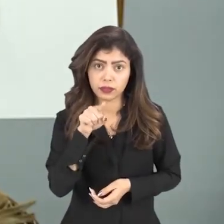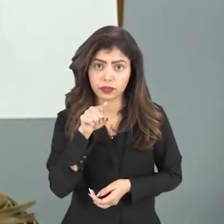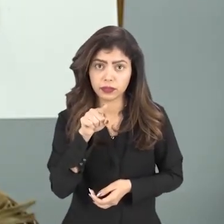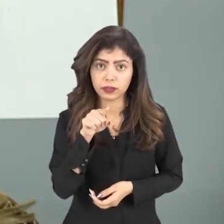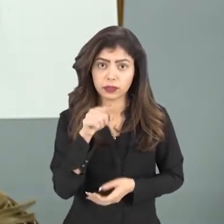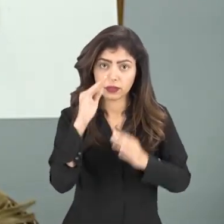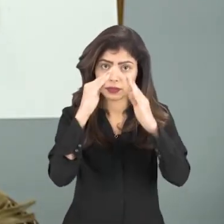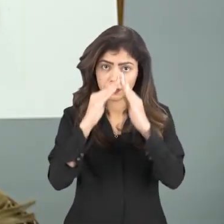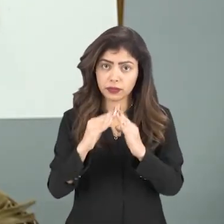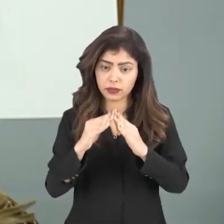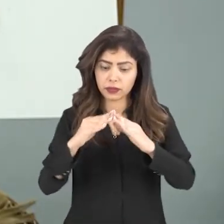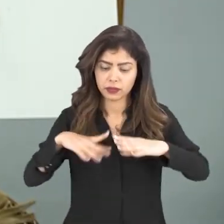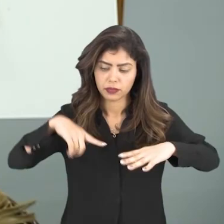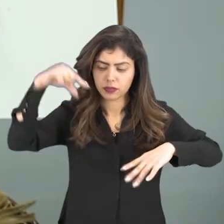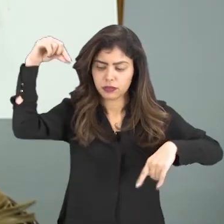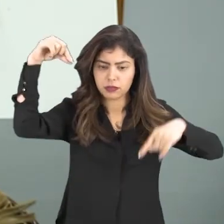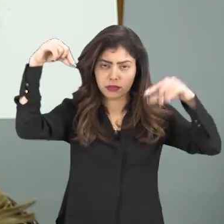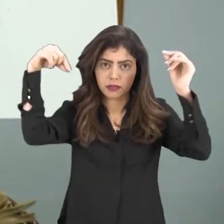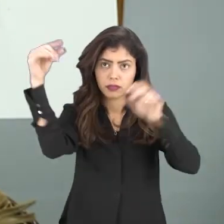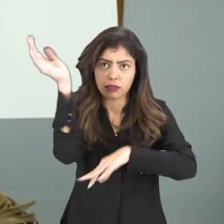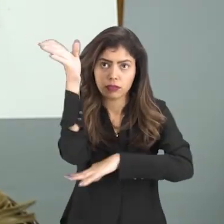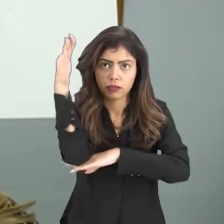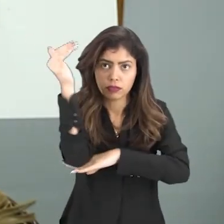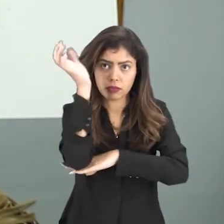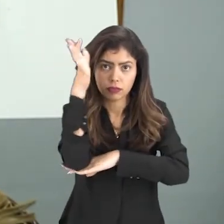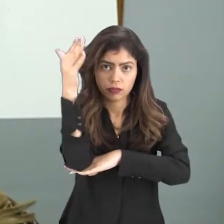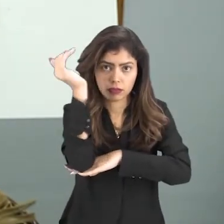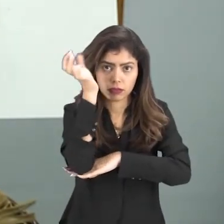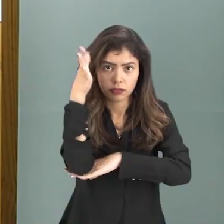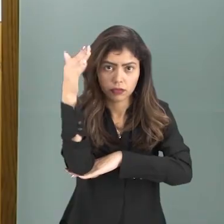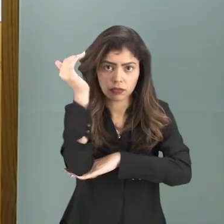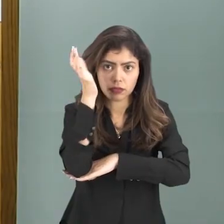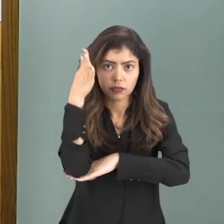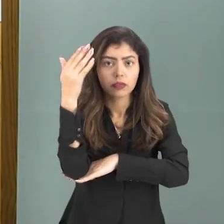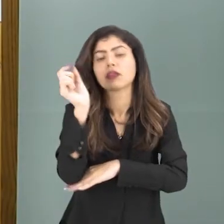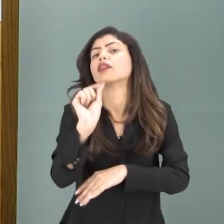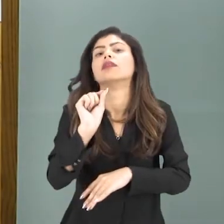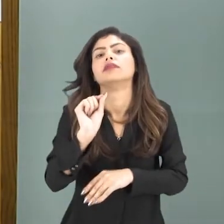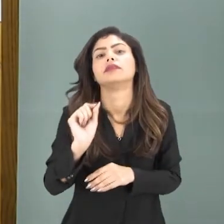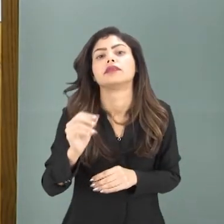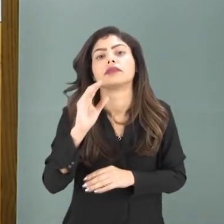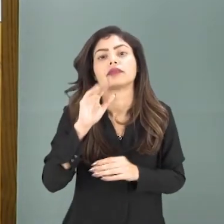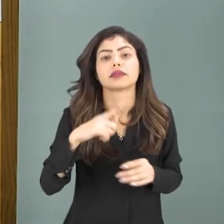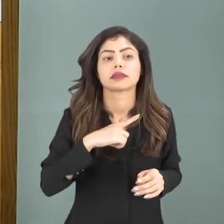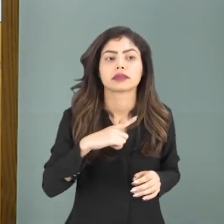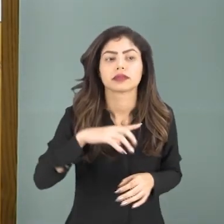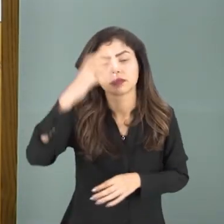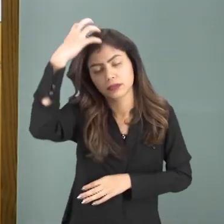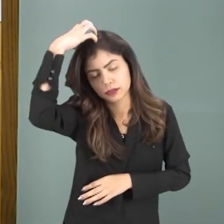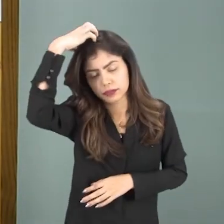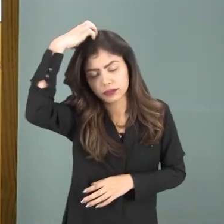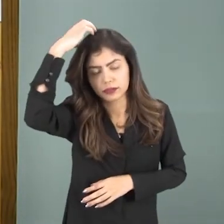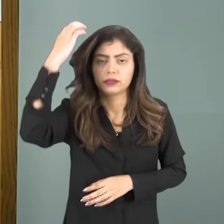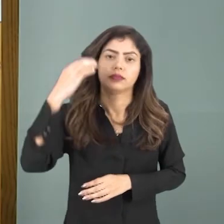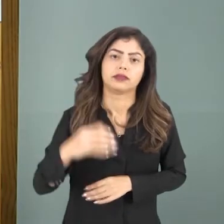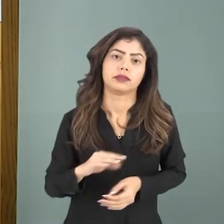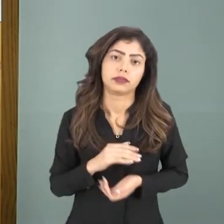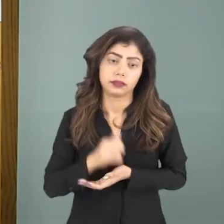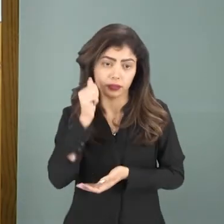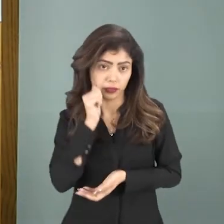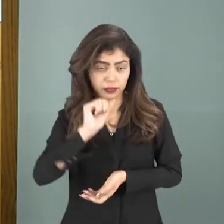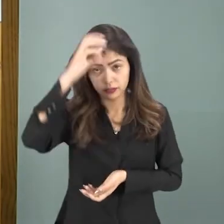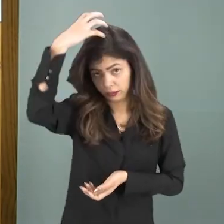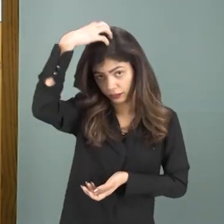Esse tipo de moradia é o castelo. O castelo é a moradia dos reis,